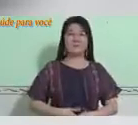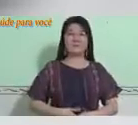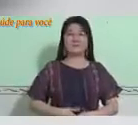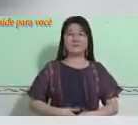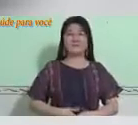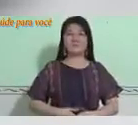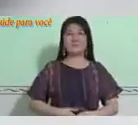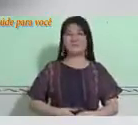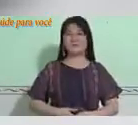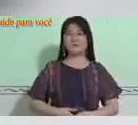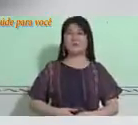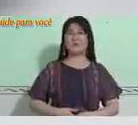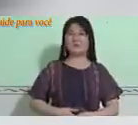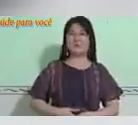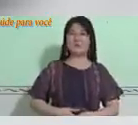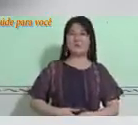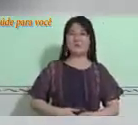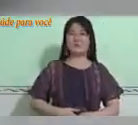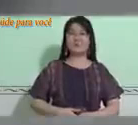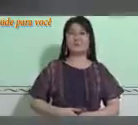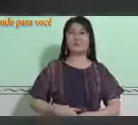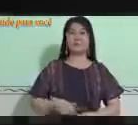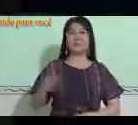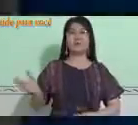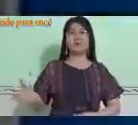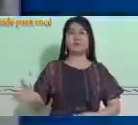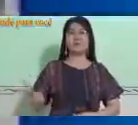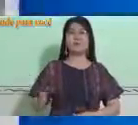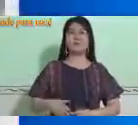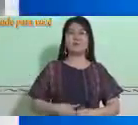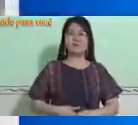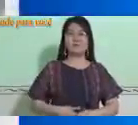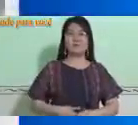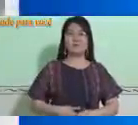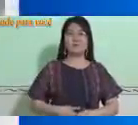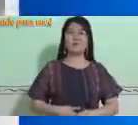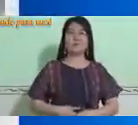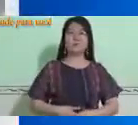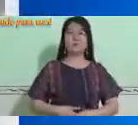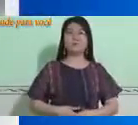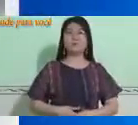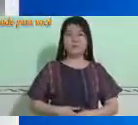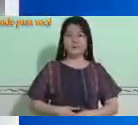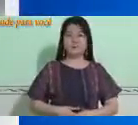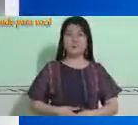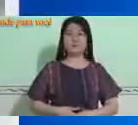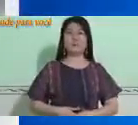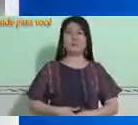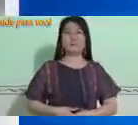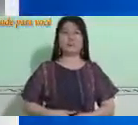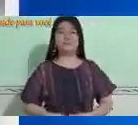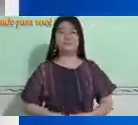tratada com uso de antibiótico, sendo, vírgula, por isso, vírgula, necessário consultar o urologista se existir suspeita